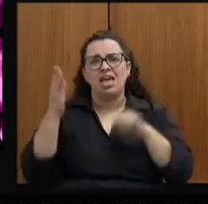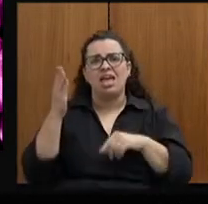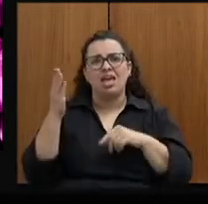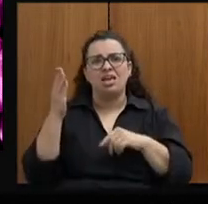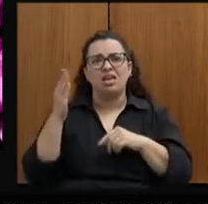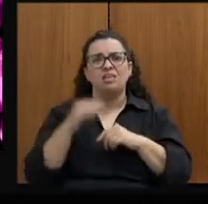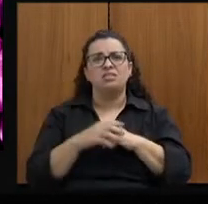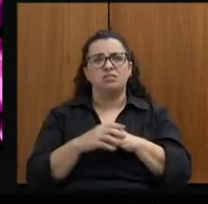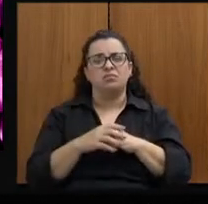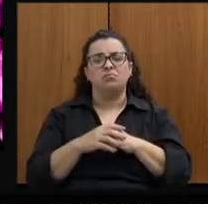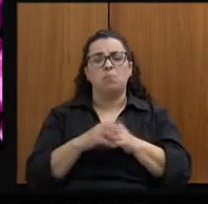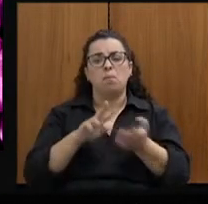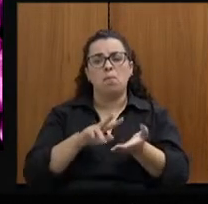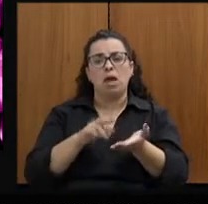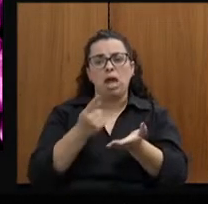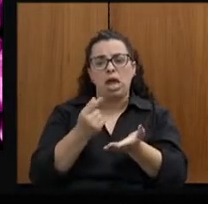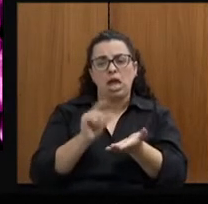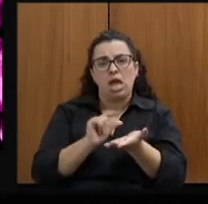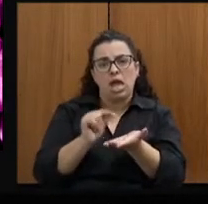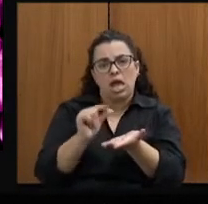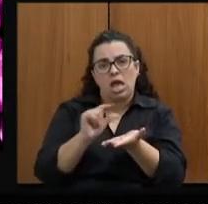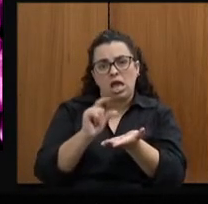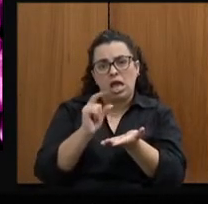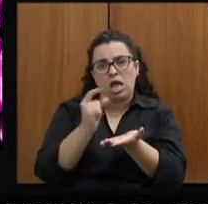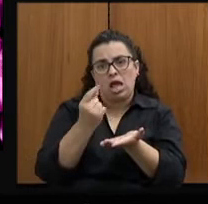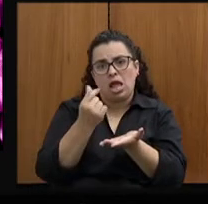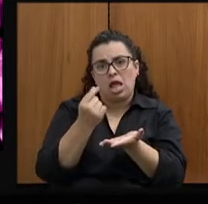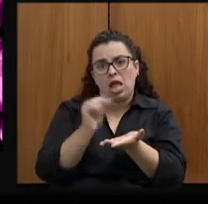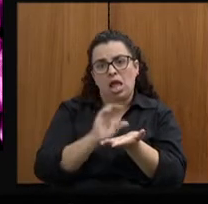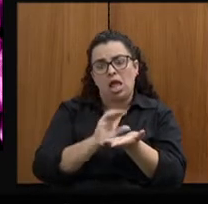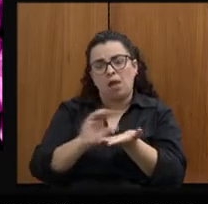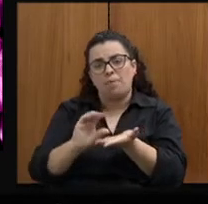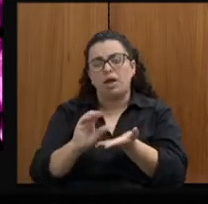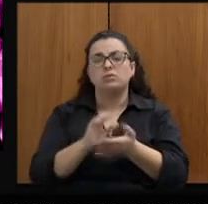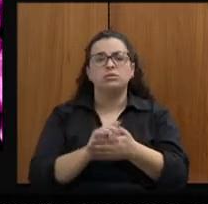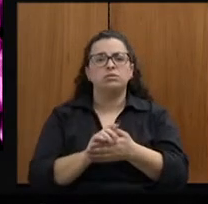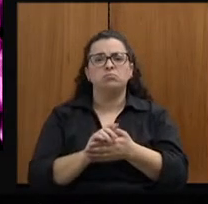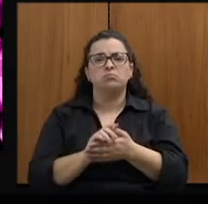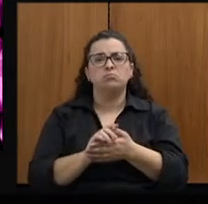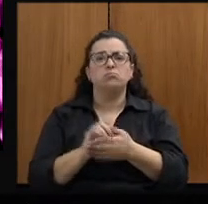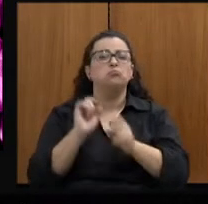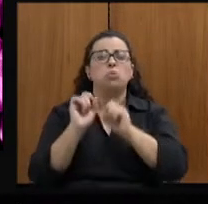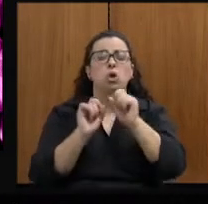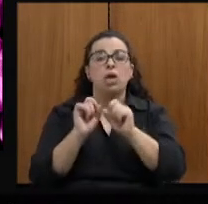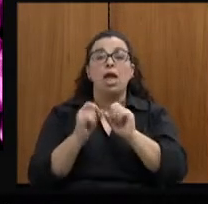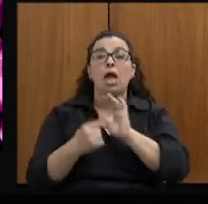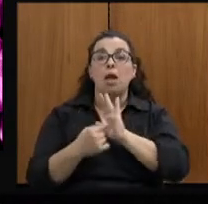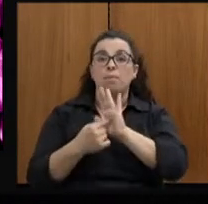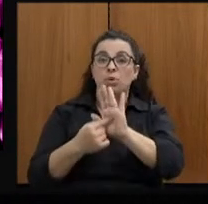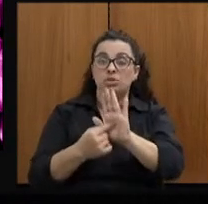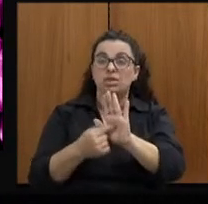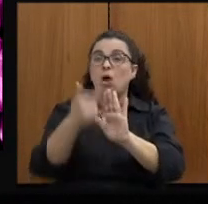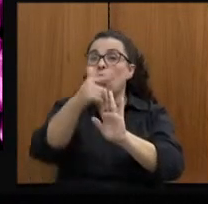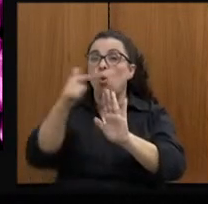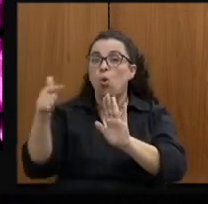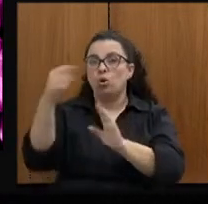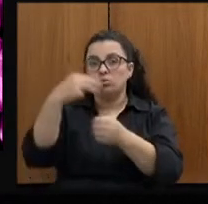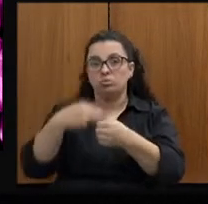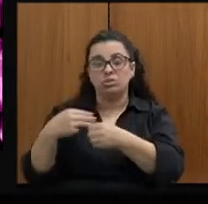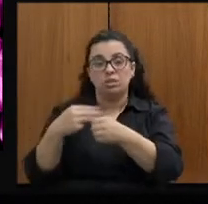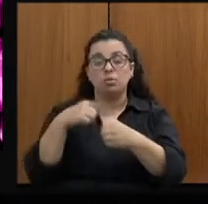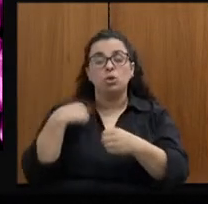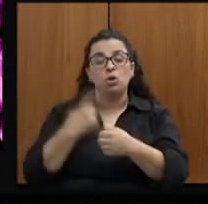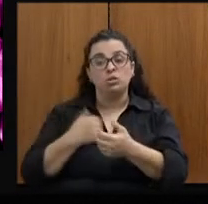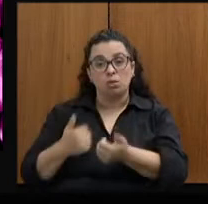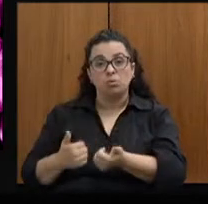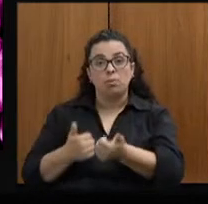com esse repasse? É mostrar para os outros municípios que nós estamos apoiando no fortalecimento e que esse Banco de Alimentos